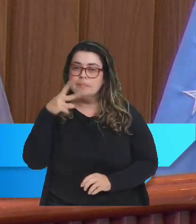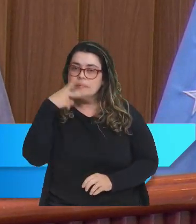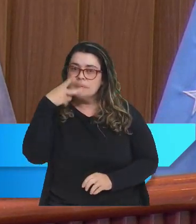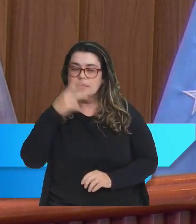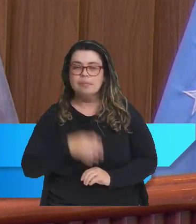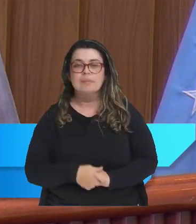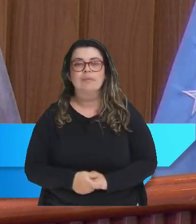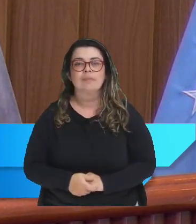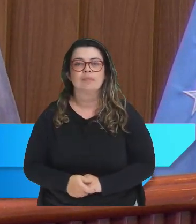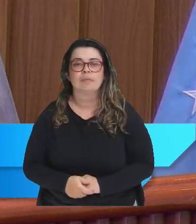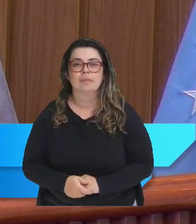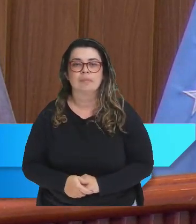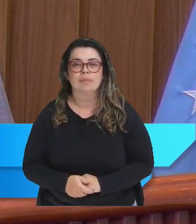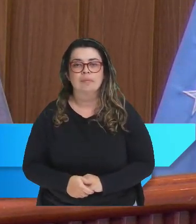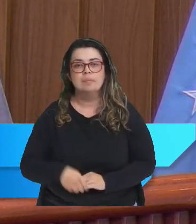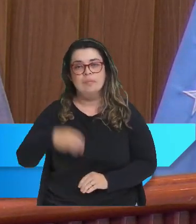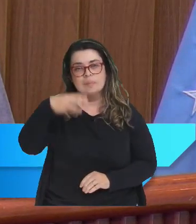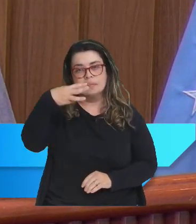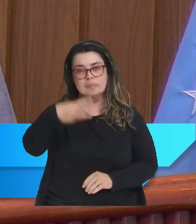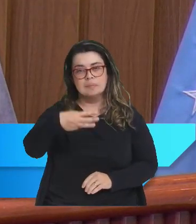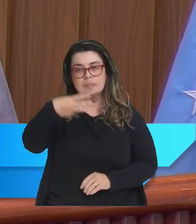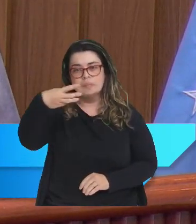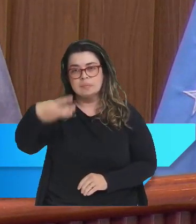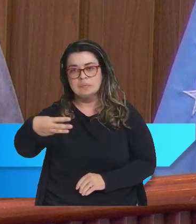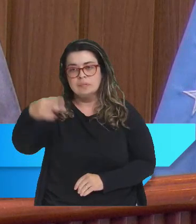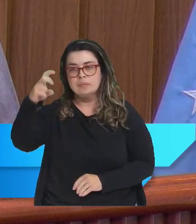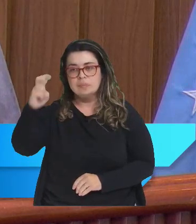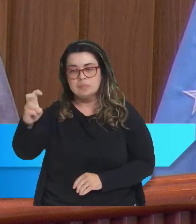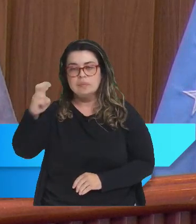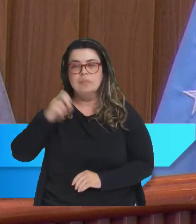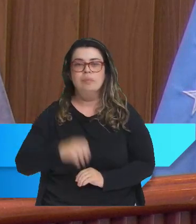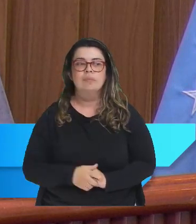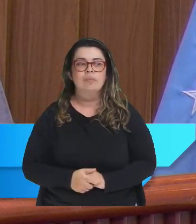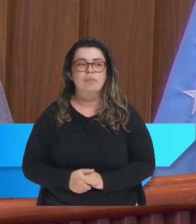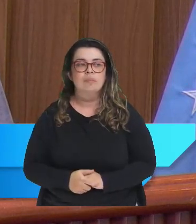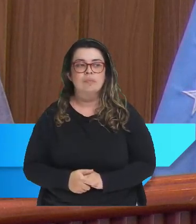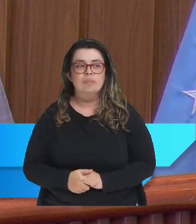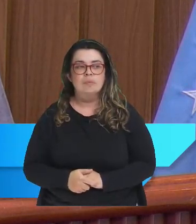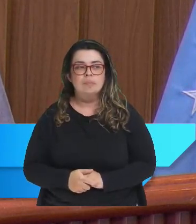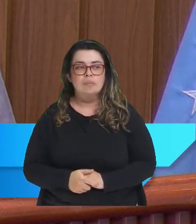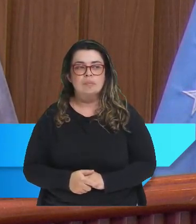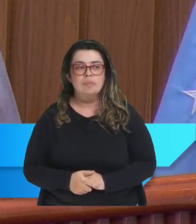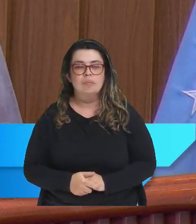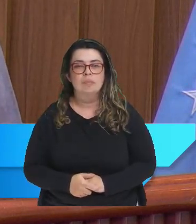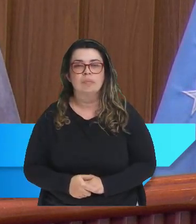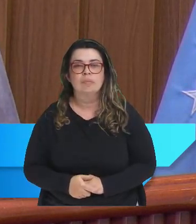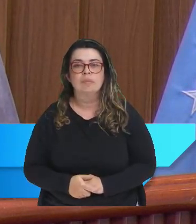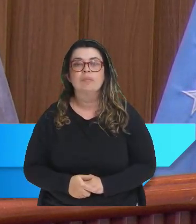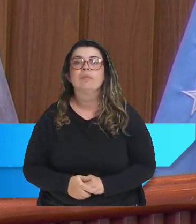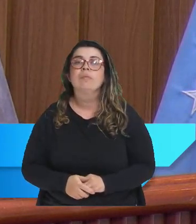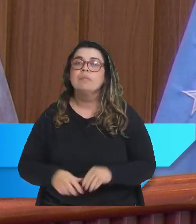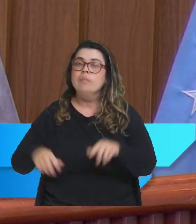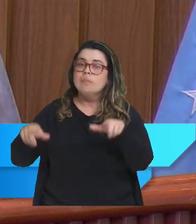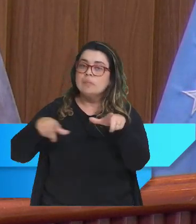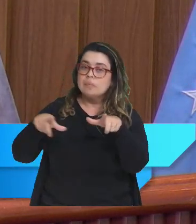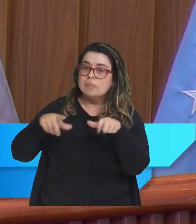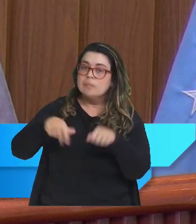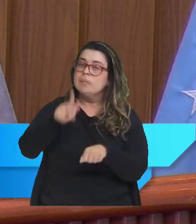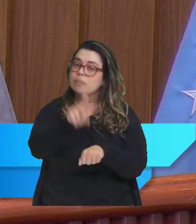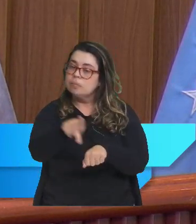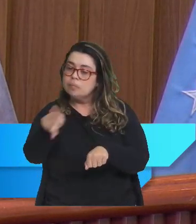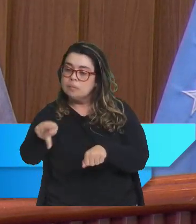é do requerimento 335 sobre a promoção horizontal do quadro do magistério. A